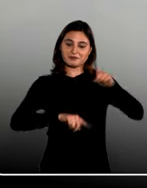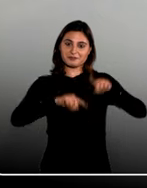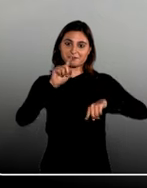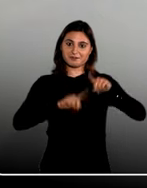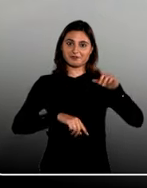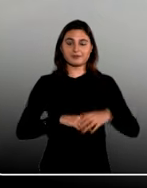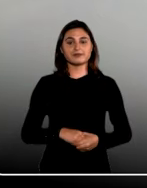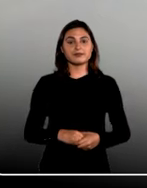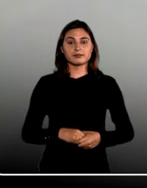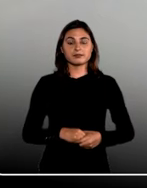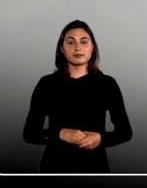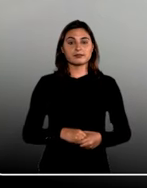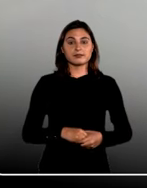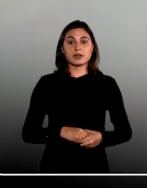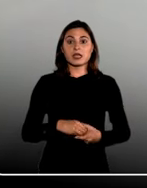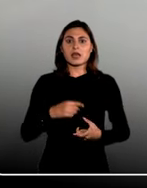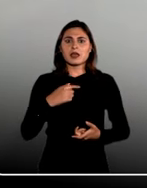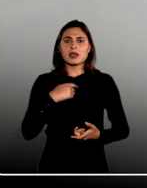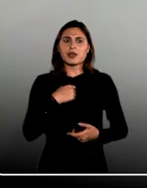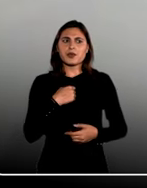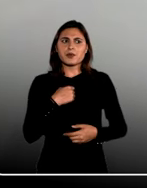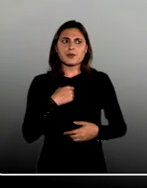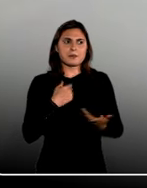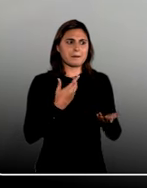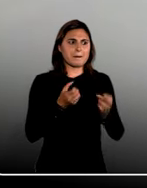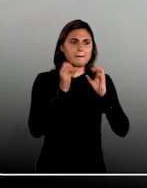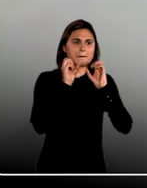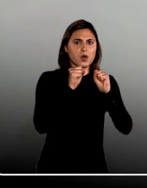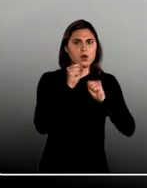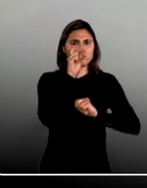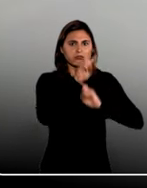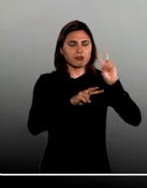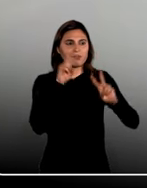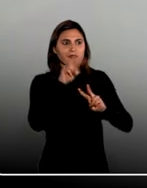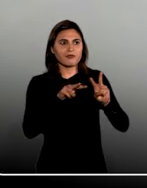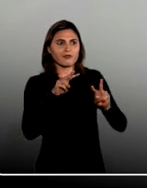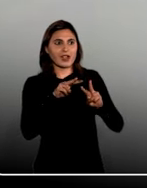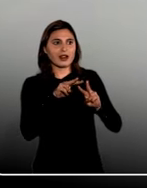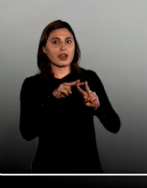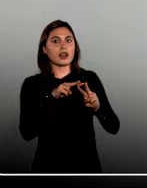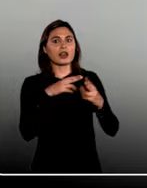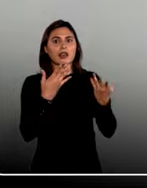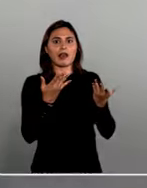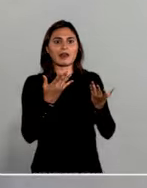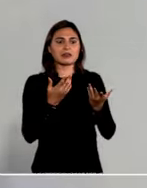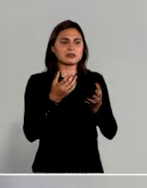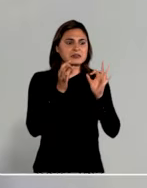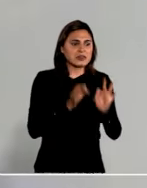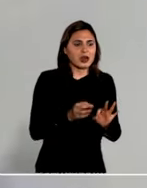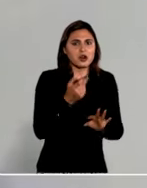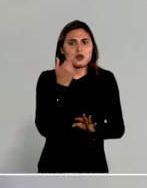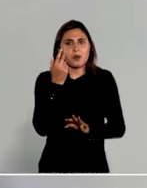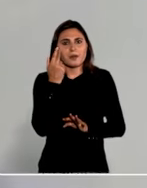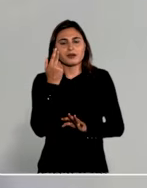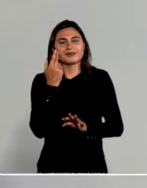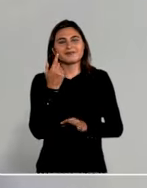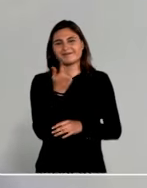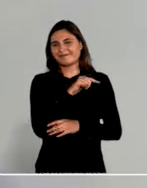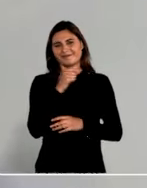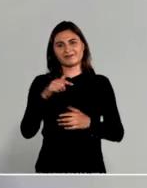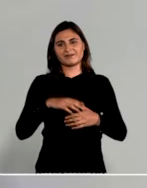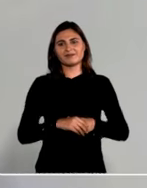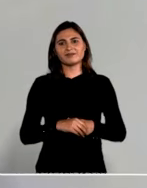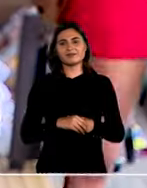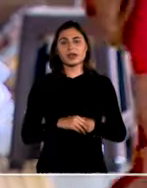não posso considerar como um fato típico um determinado caso concreto Porque não houve efetiva lesão ao bem